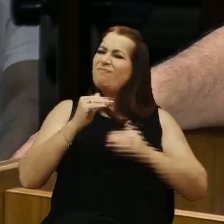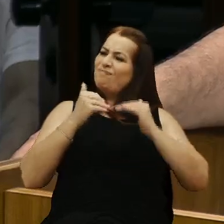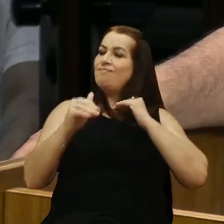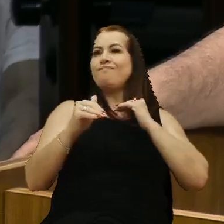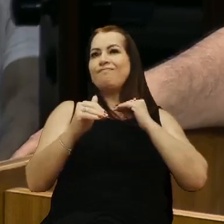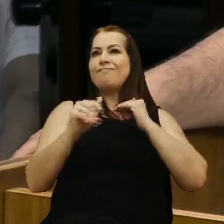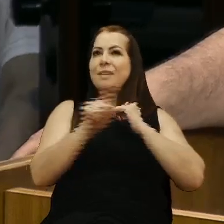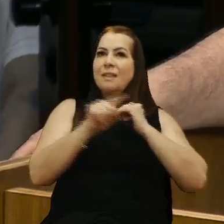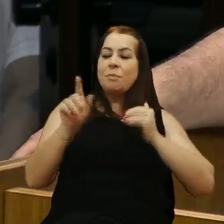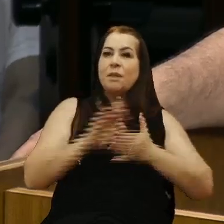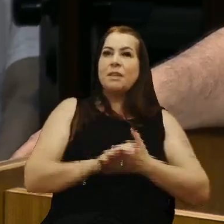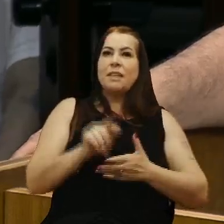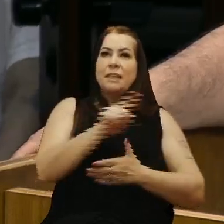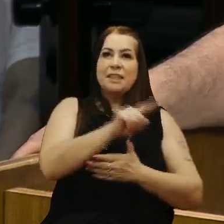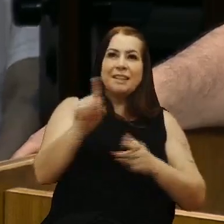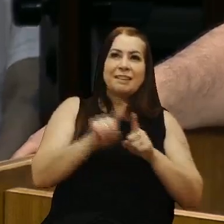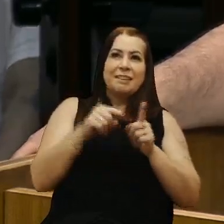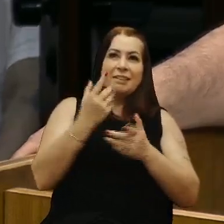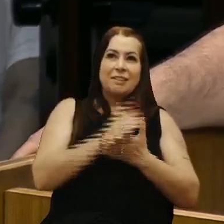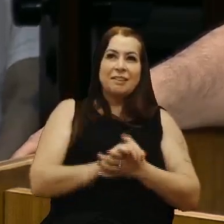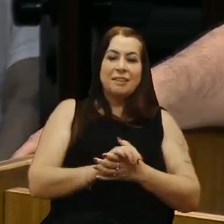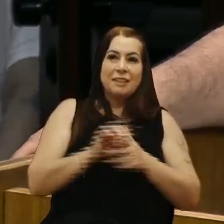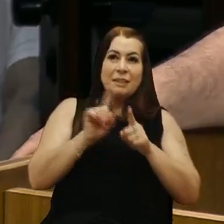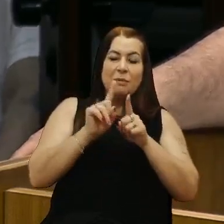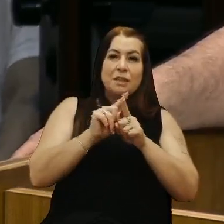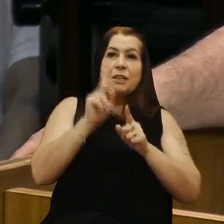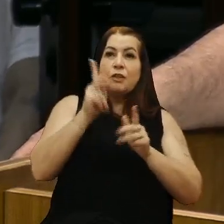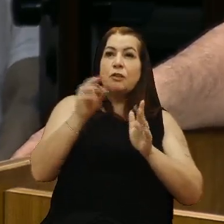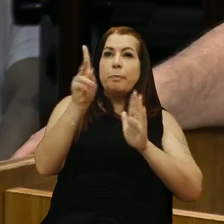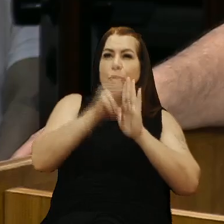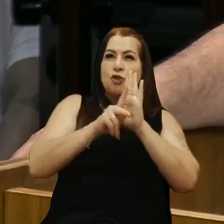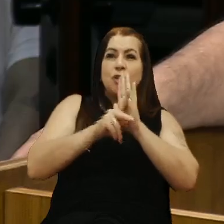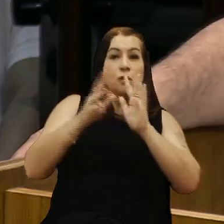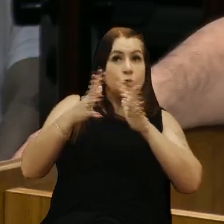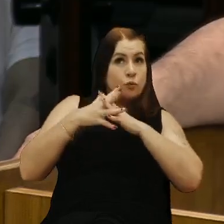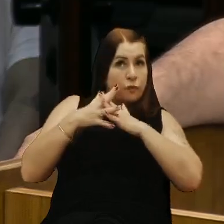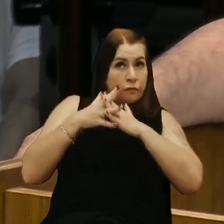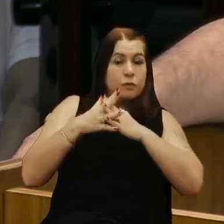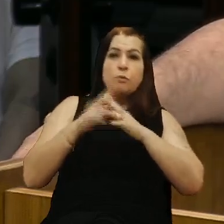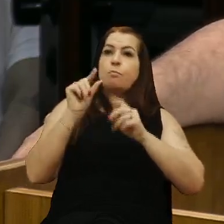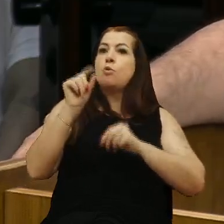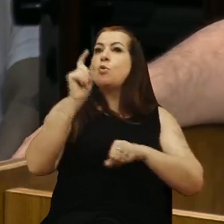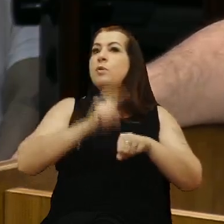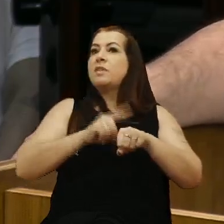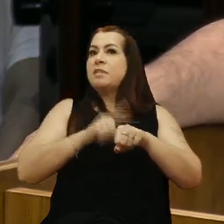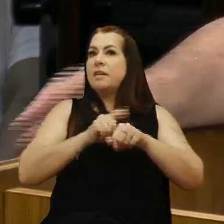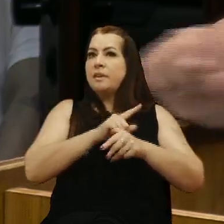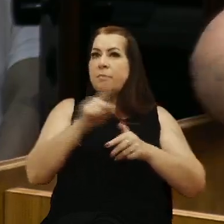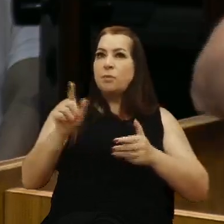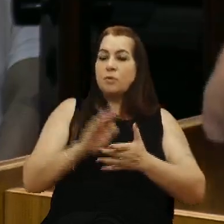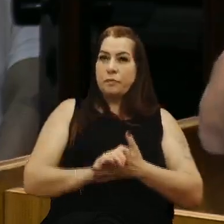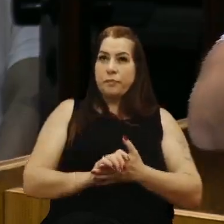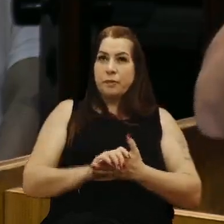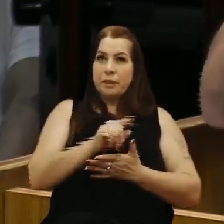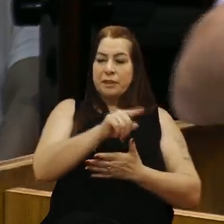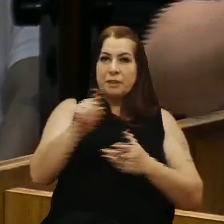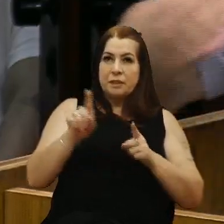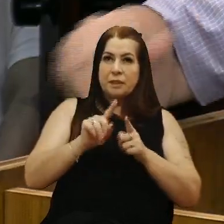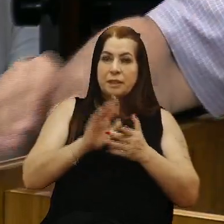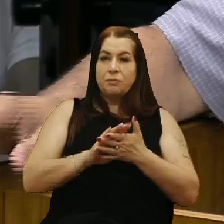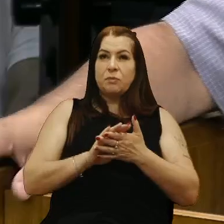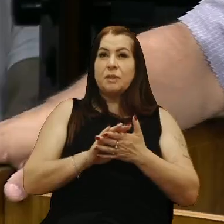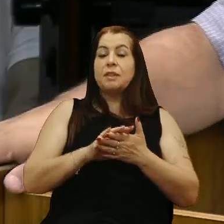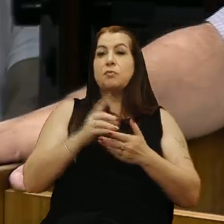contrariedade, as opções que se fazem de enviar projetos complexos com pouco tempo para discussão.